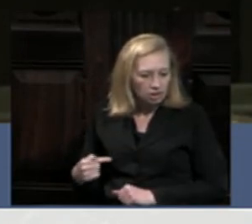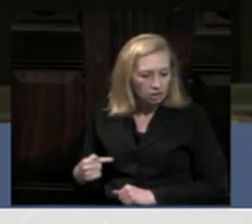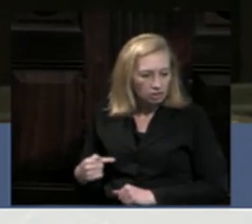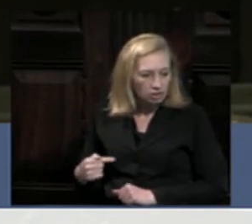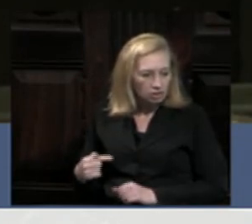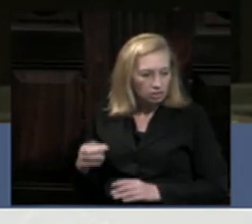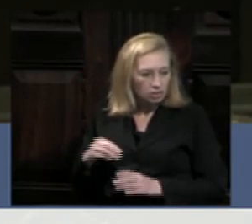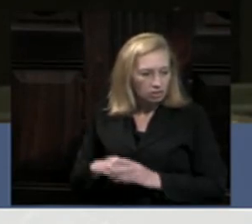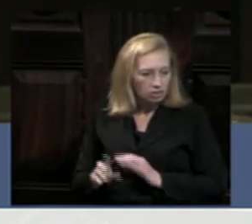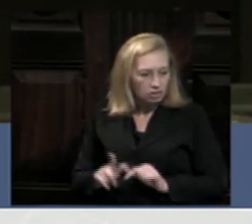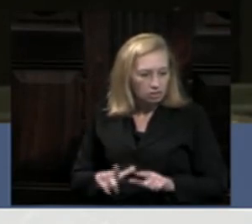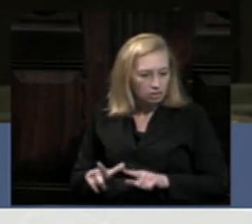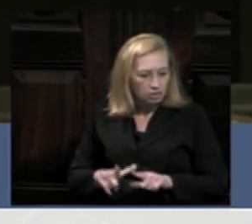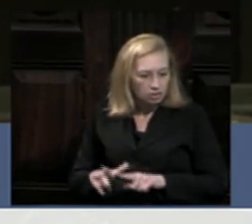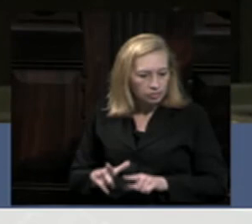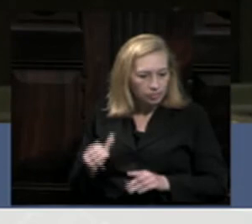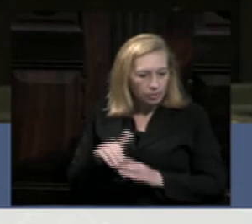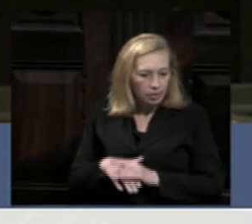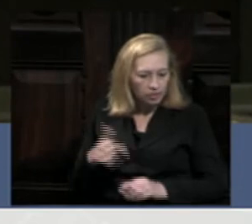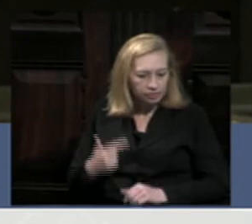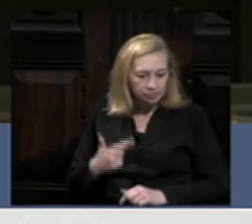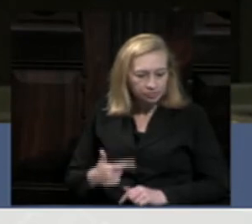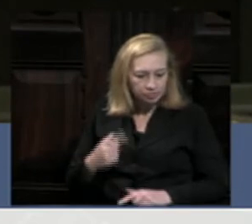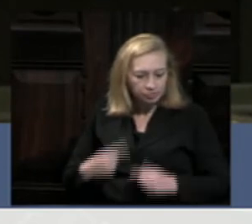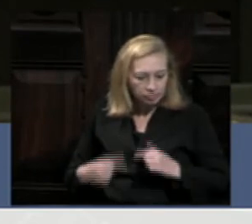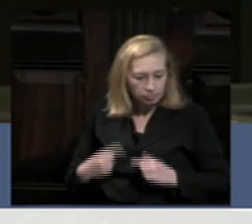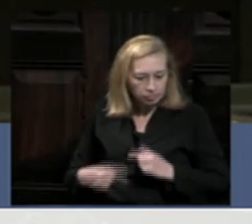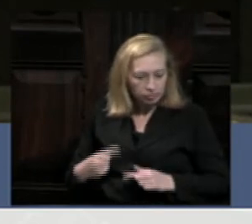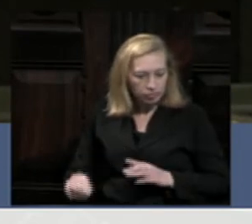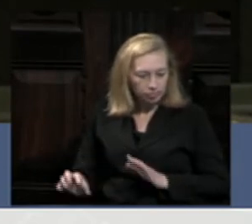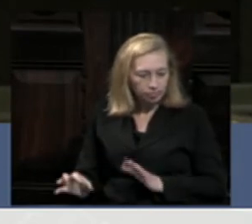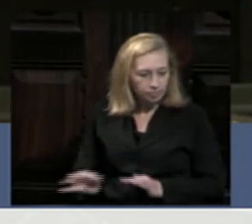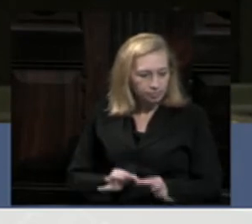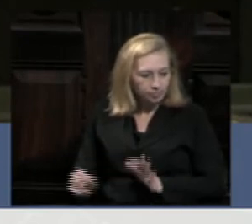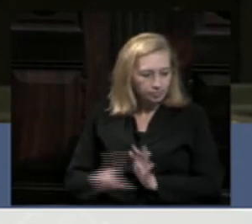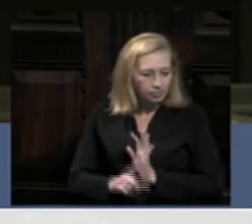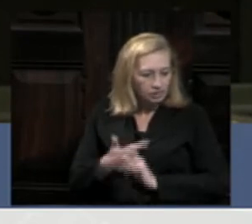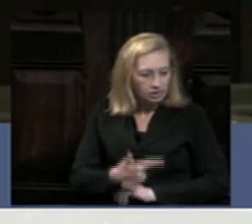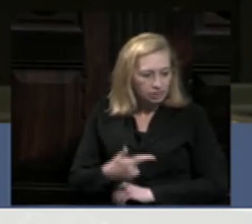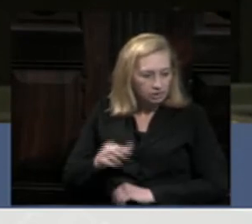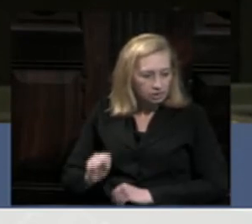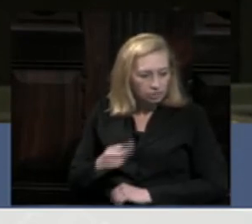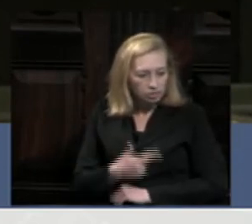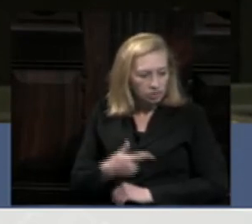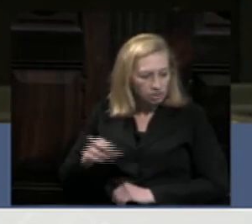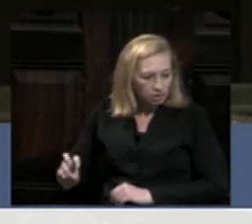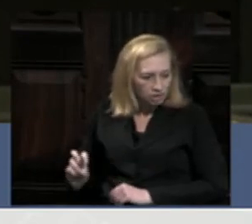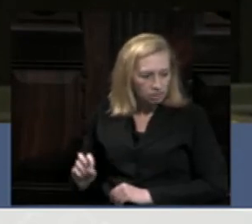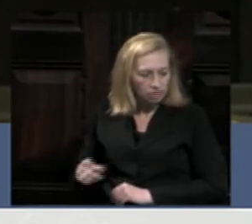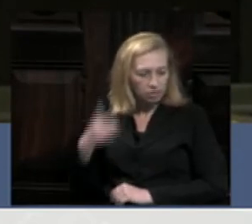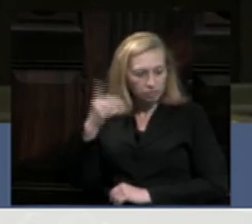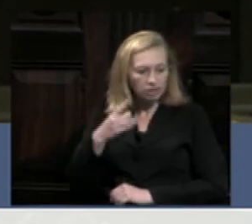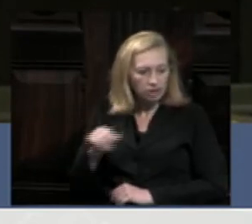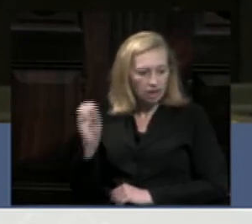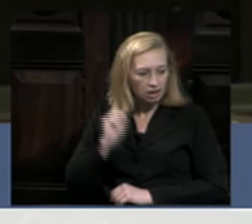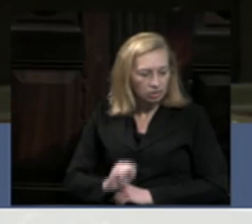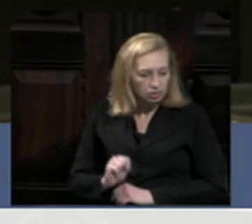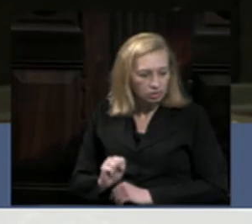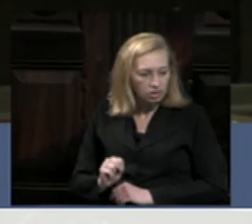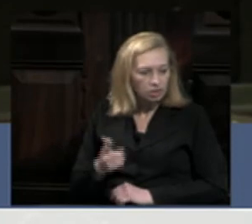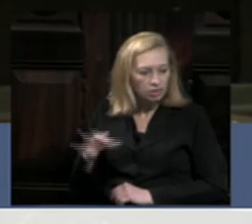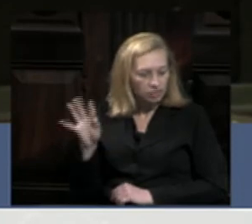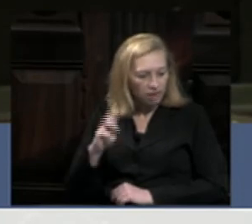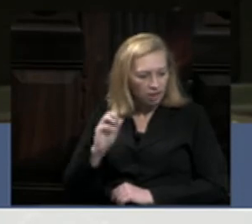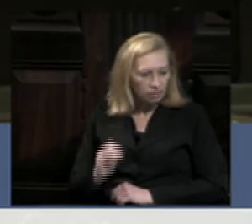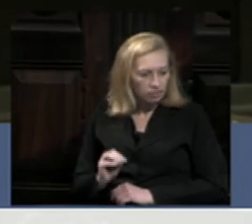interno, em tramitação e votação em primeira discussão. Projeto de lei número 278-2015, de autoria dos deputados Carlos Mink, Flávio